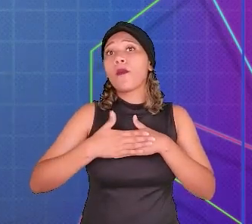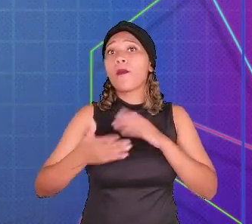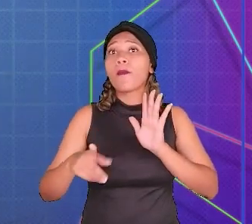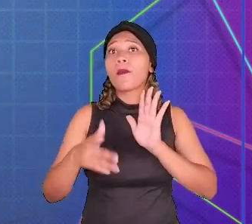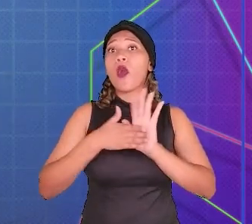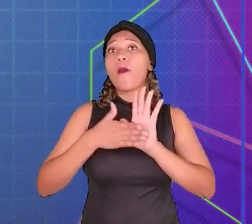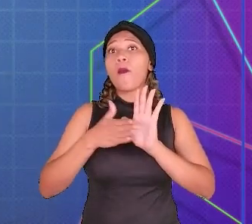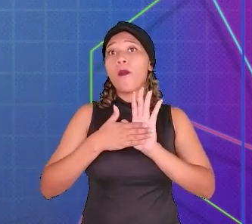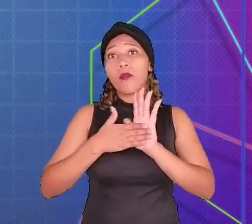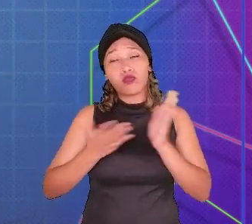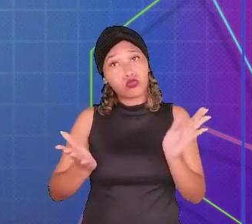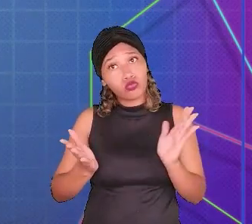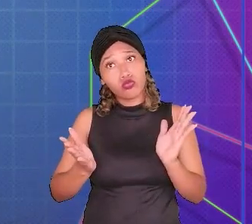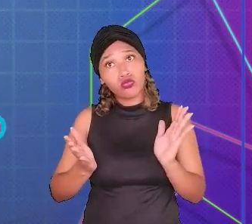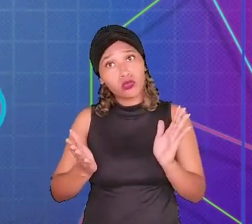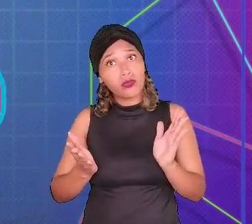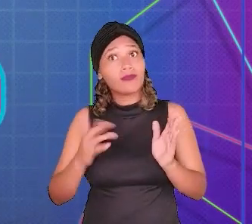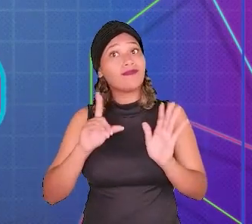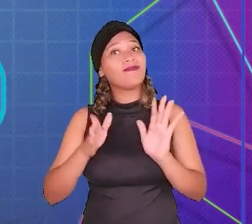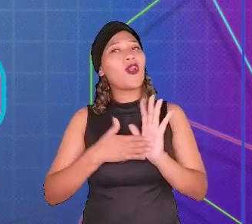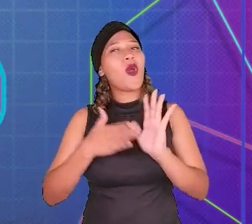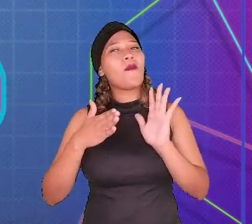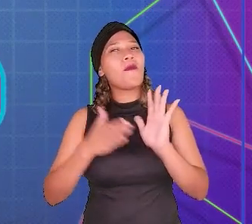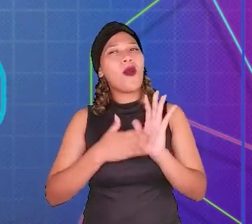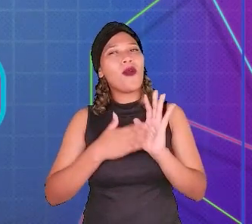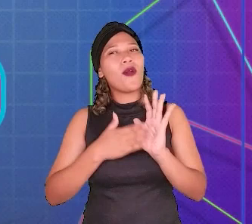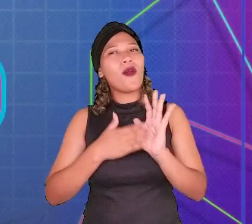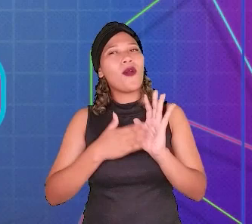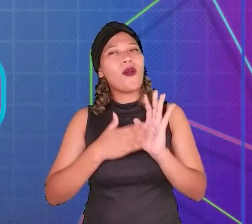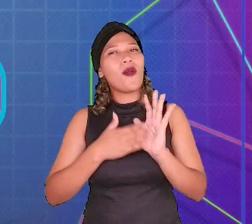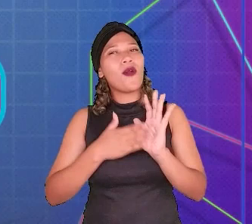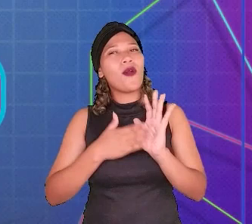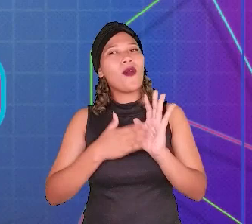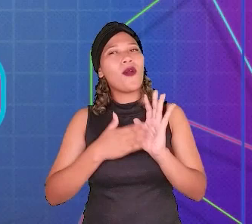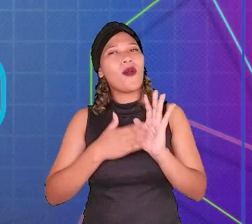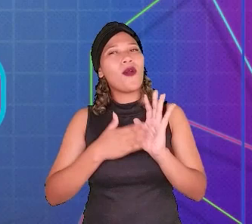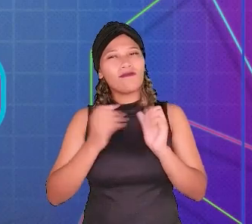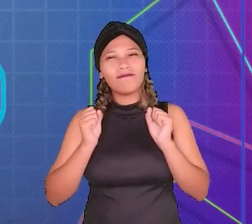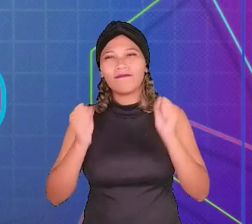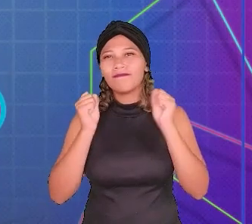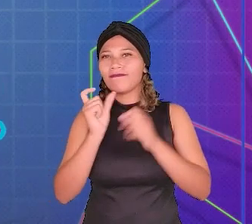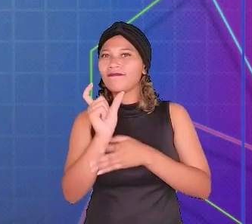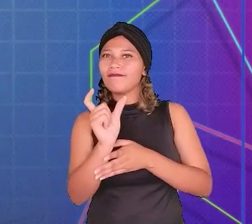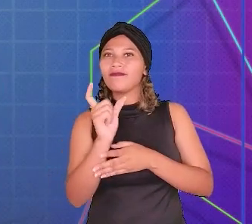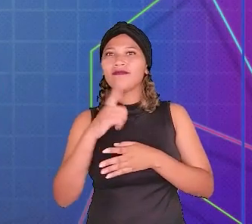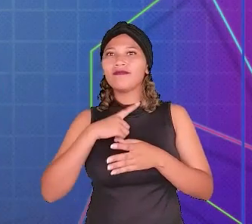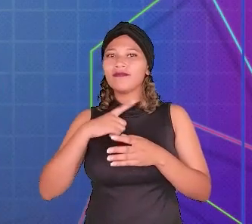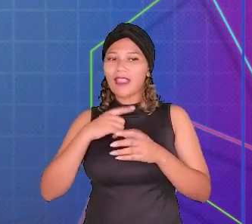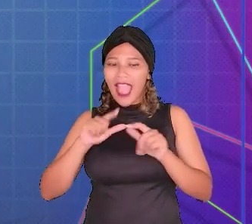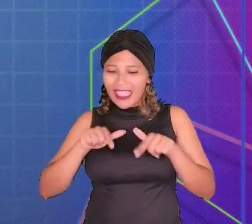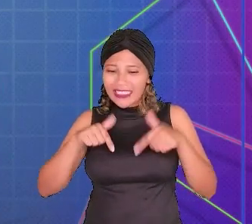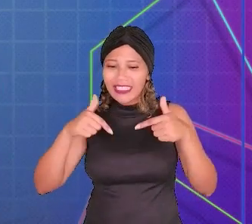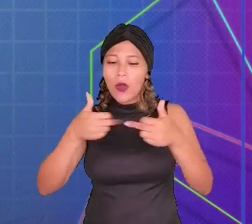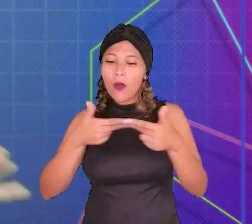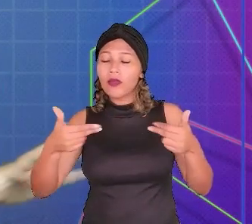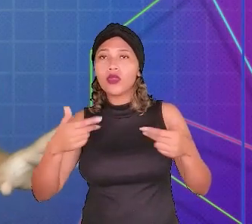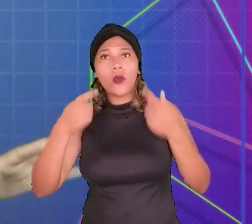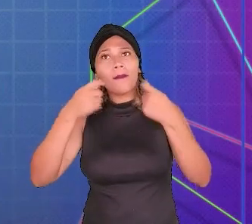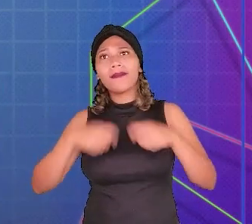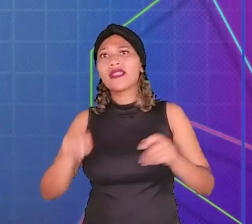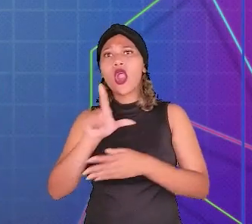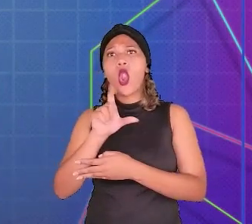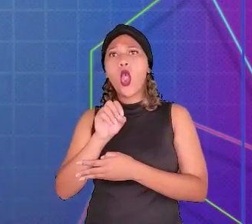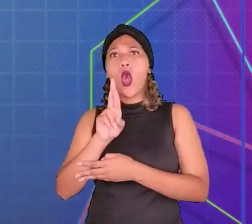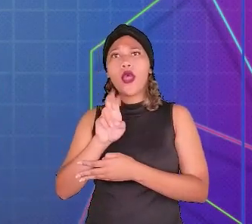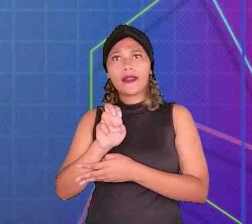proposta. Essa é a palavra. Proposta. Reforço, saiba a proposta. Jogos que têm foco em ação não